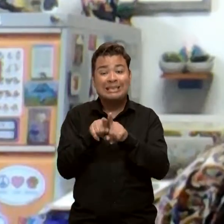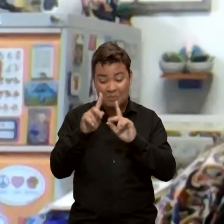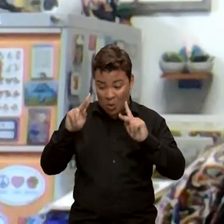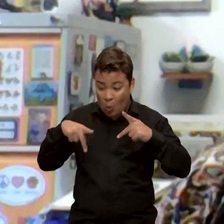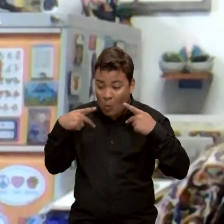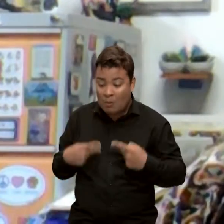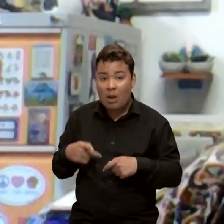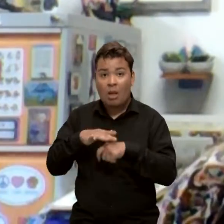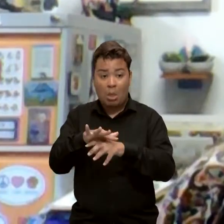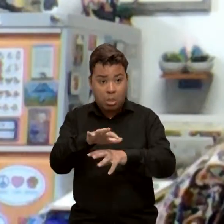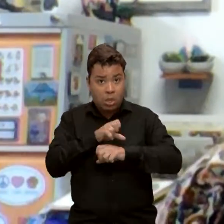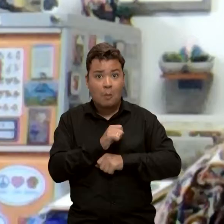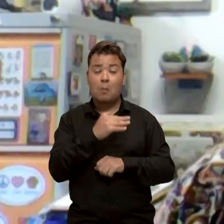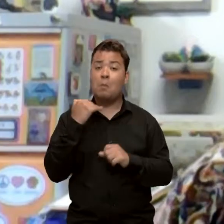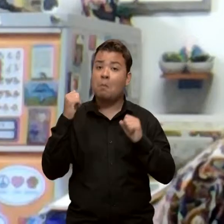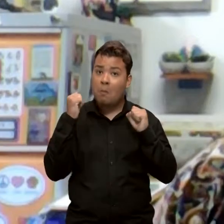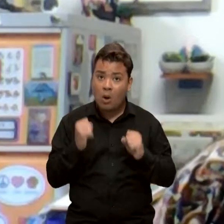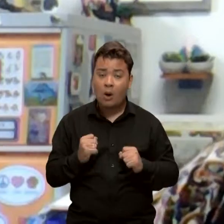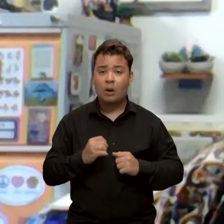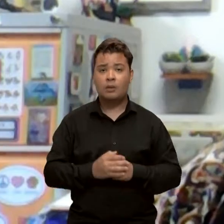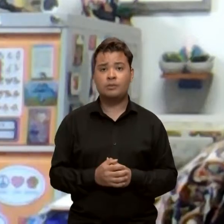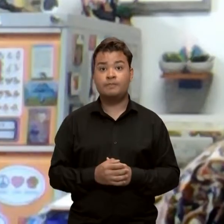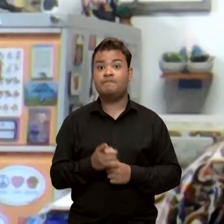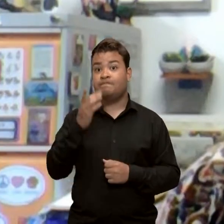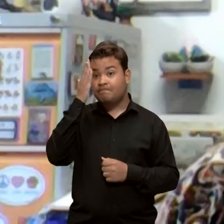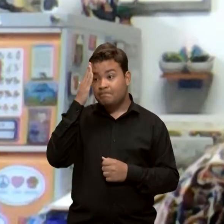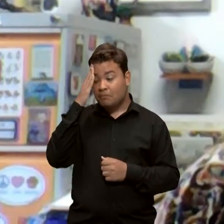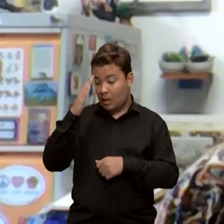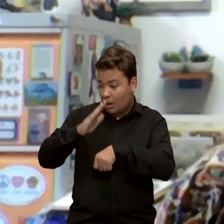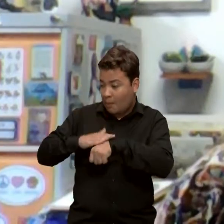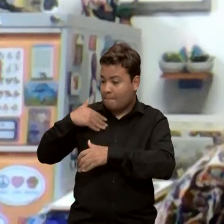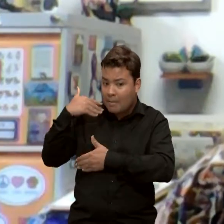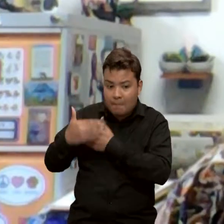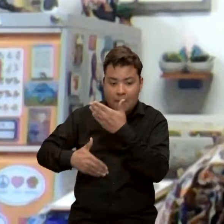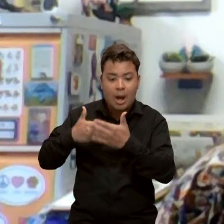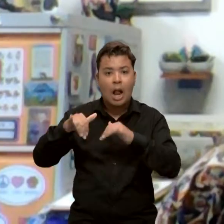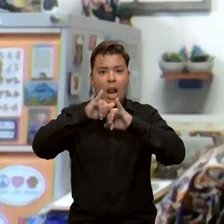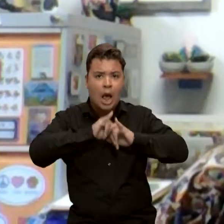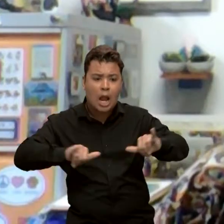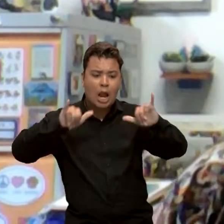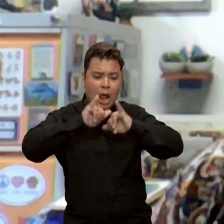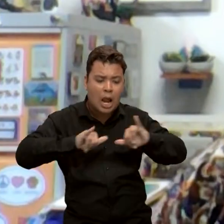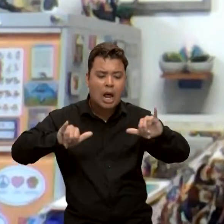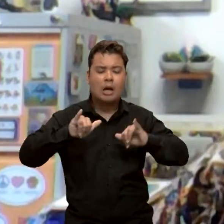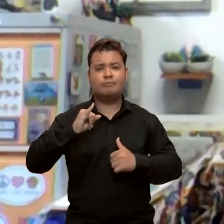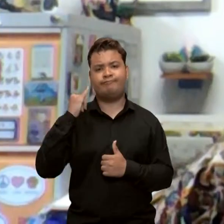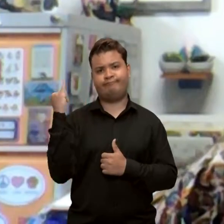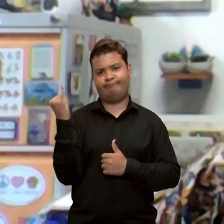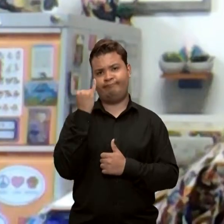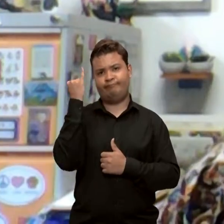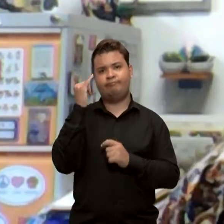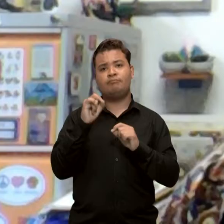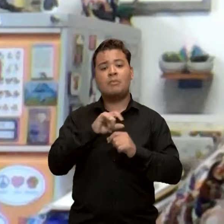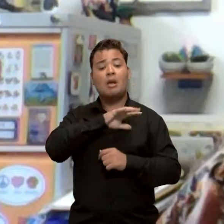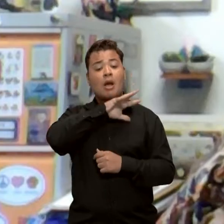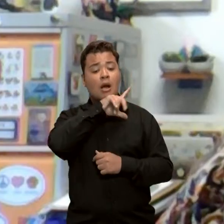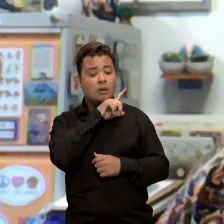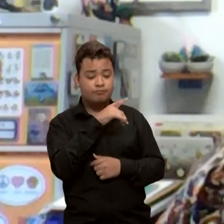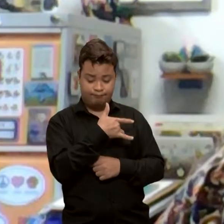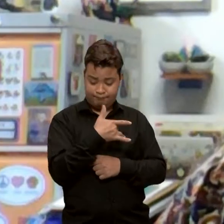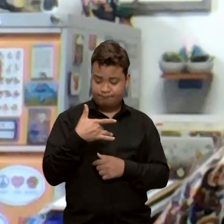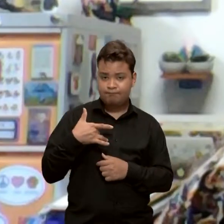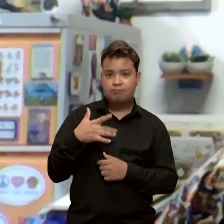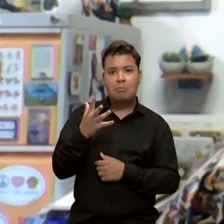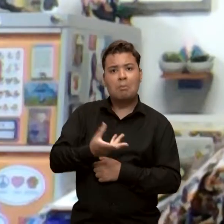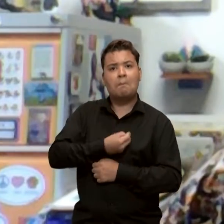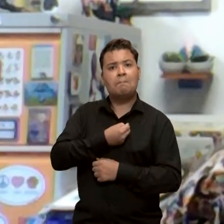esse processo de conscientização, ele tem uma importância muito grande, não só do aspecto de bem-estar para o animal, mas sanitário